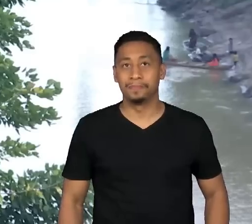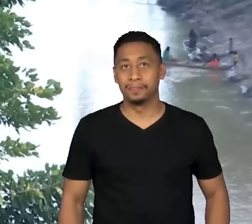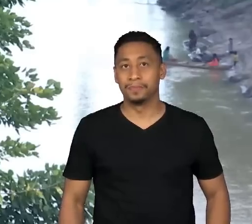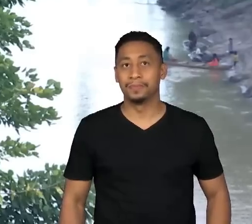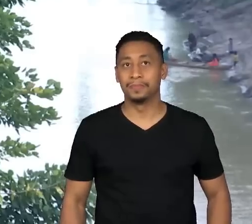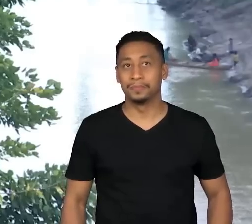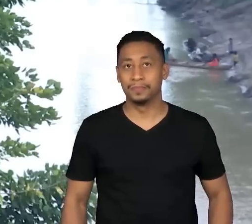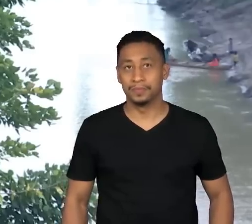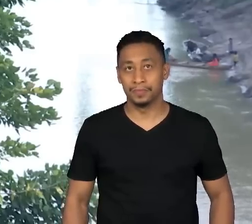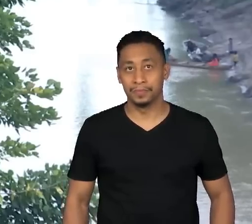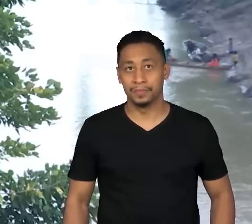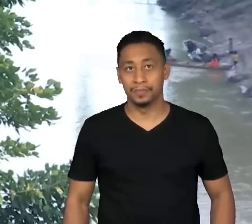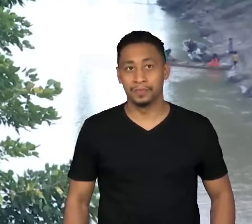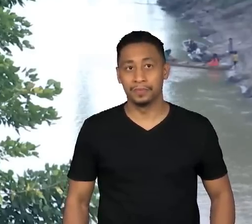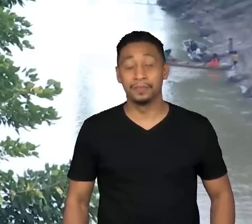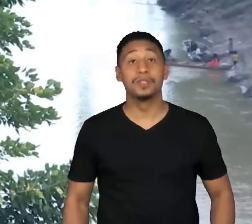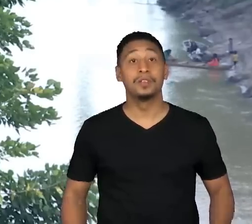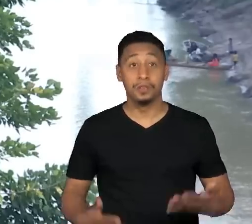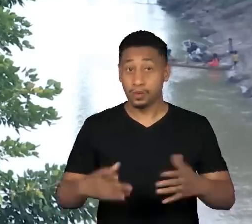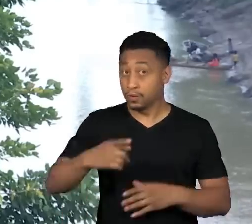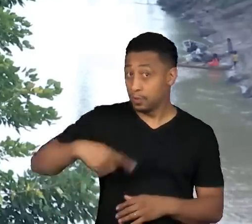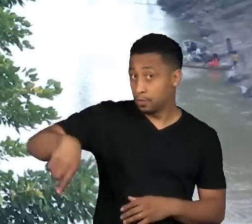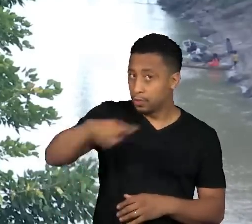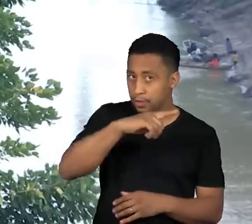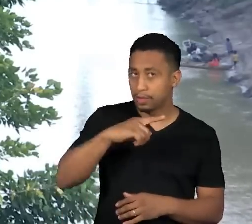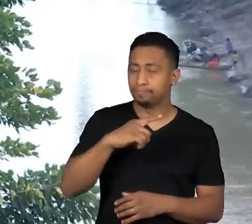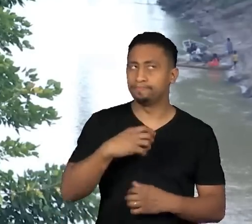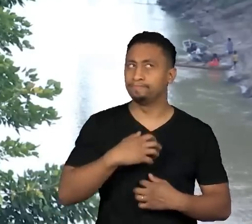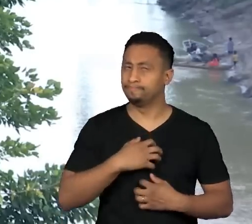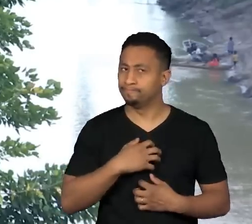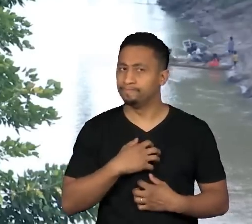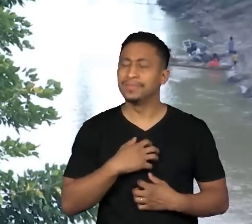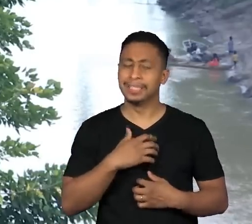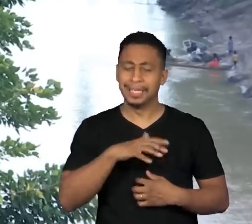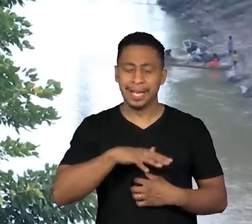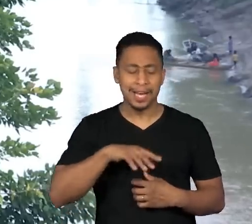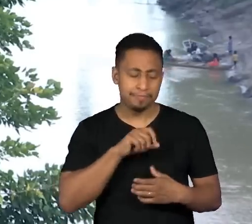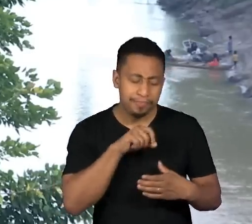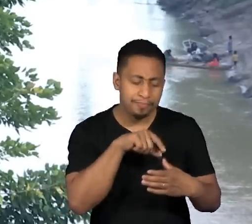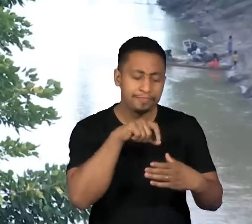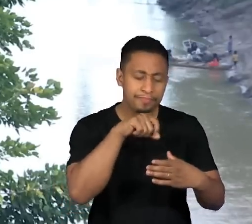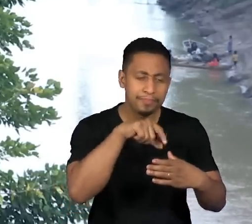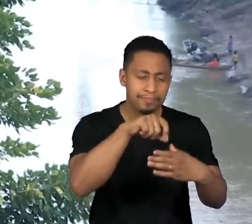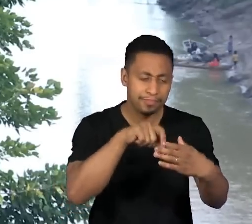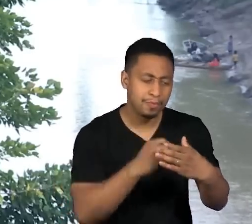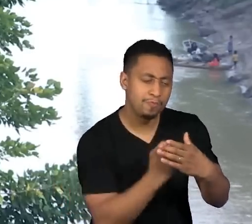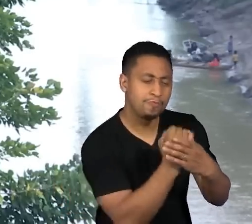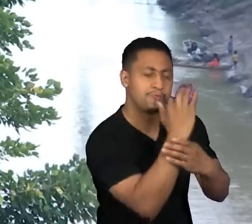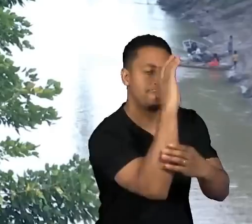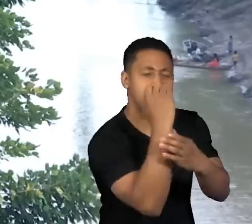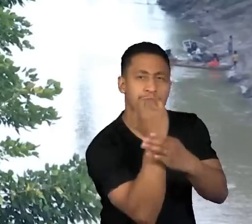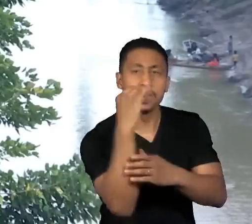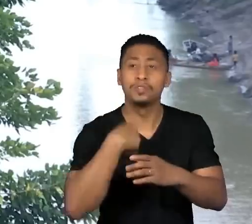Quando você ajuda, é muito mais fácil. Você faz uma floresta muito mais rica ao nosso